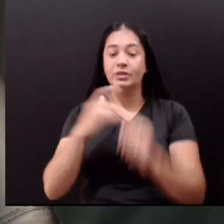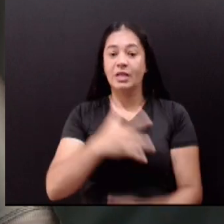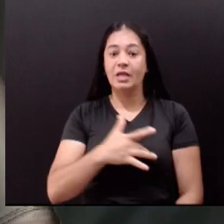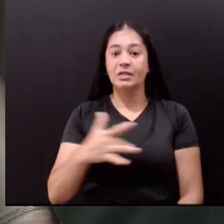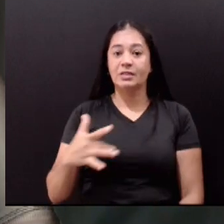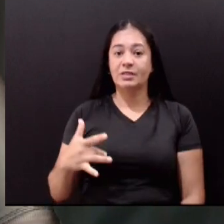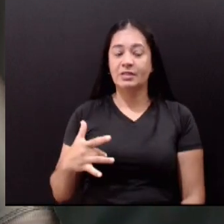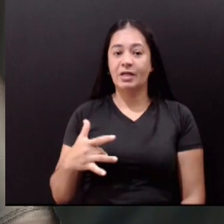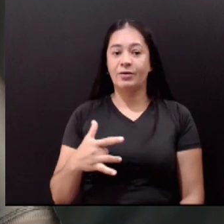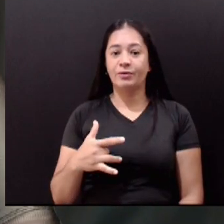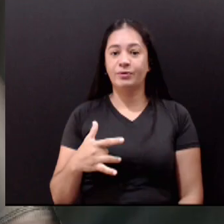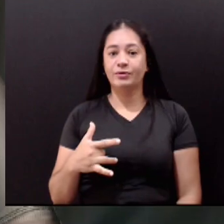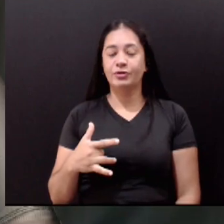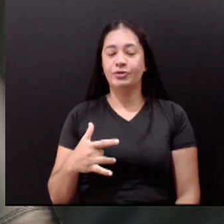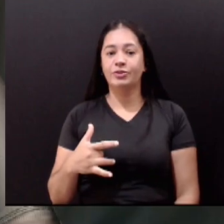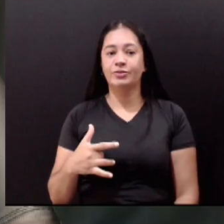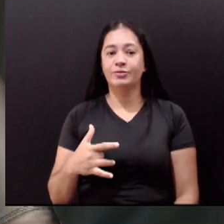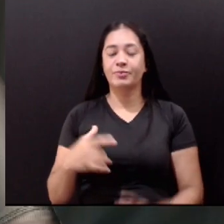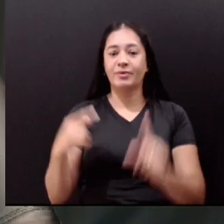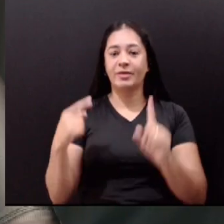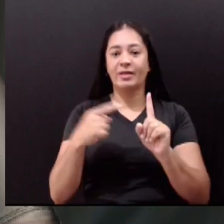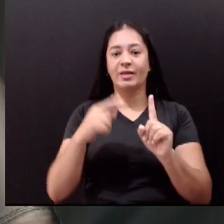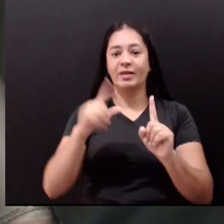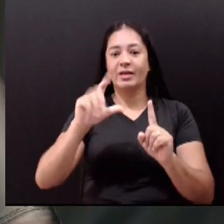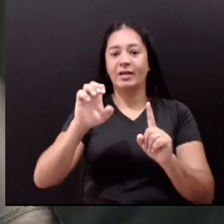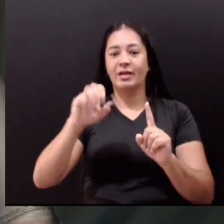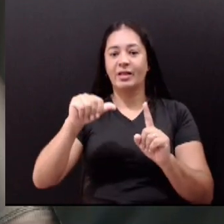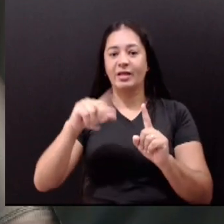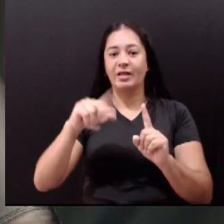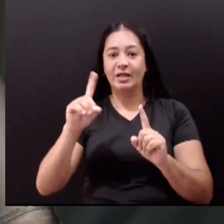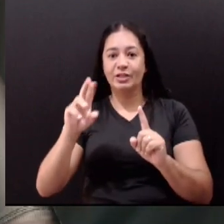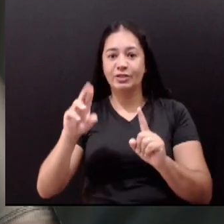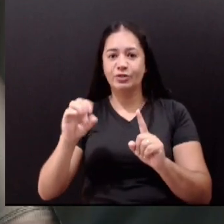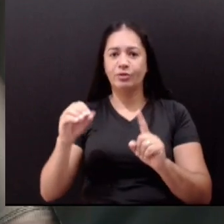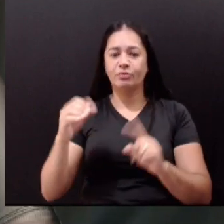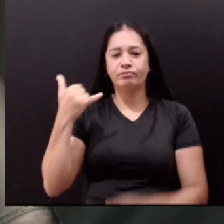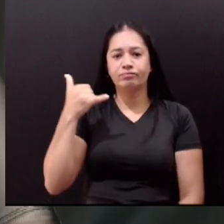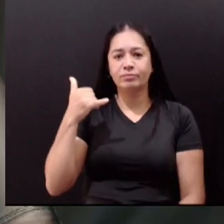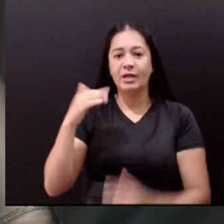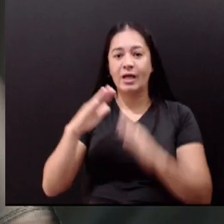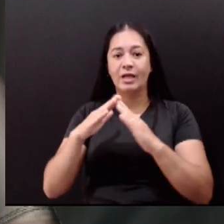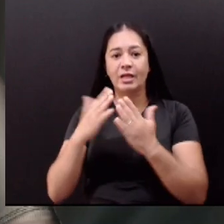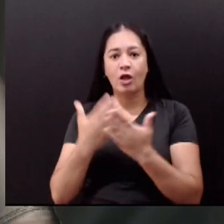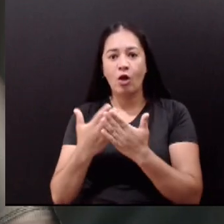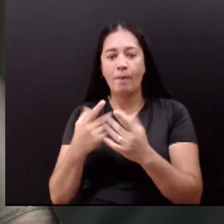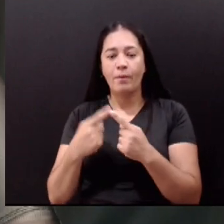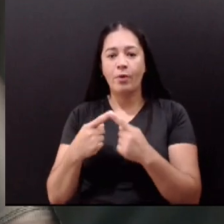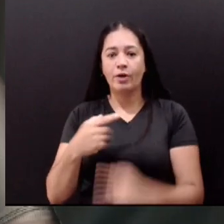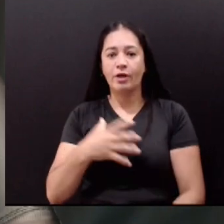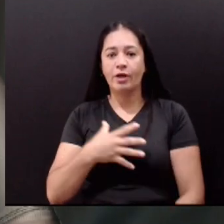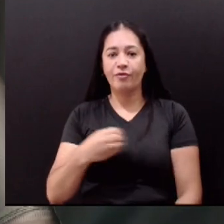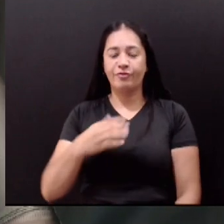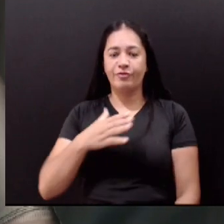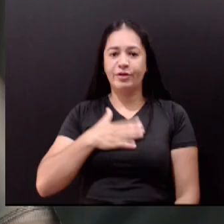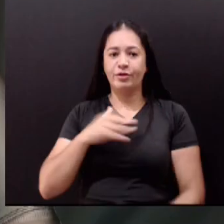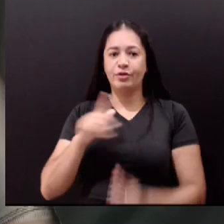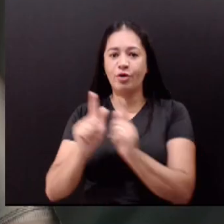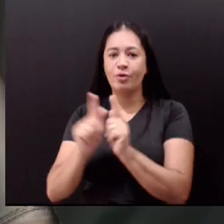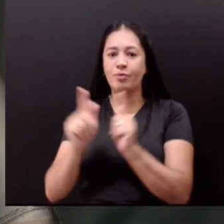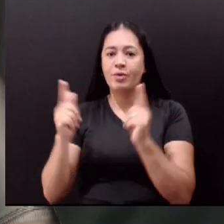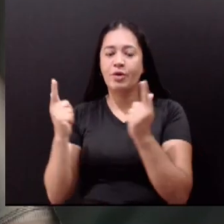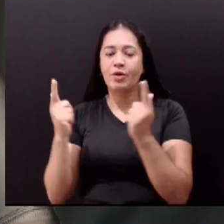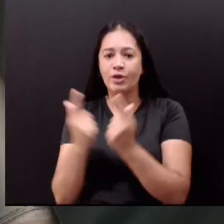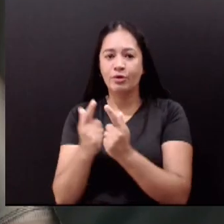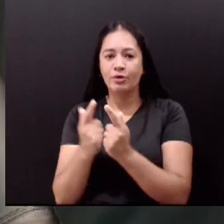filhos. O Leandro da Vila Boa Vista: "Recebi ligação da escola porque meu filho estava em grupos com mensagens contra mulheres e